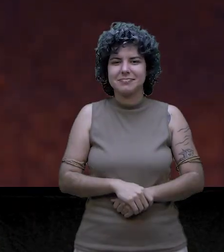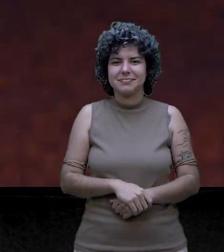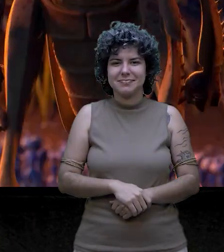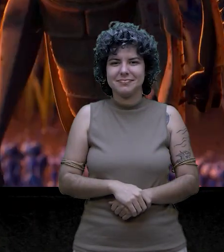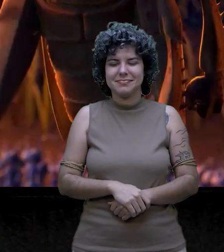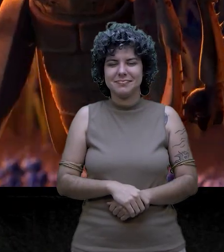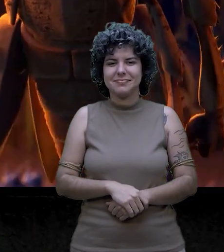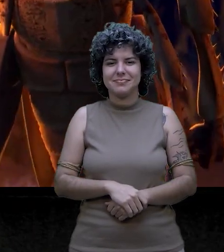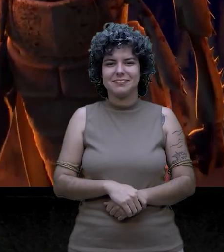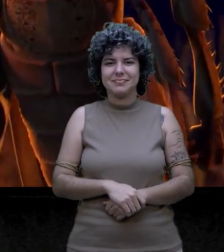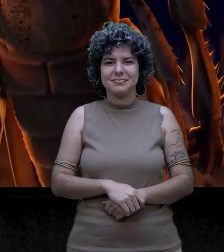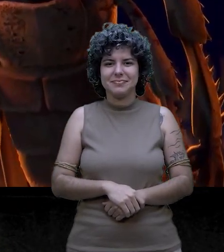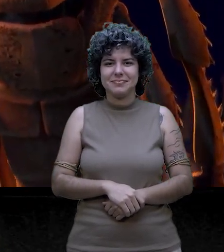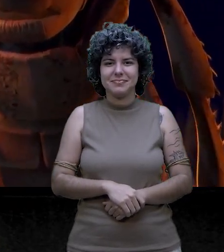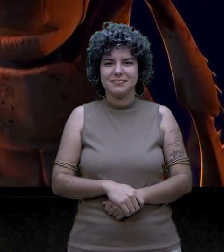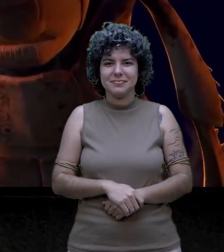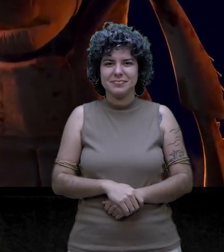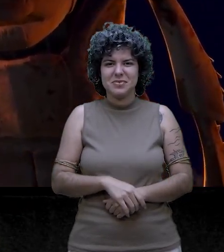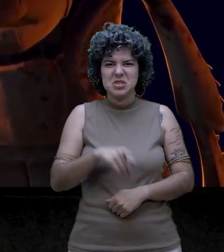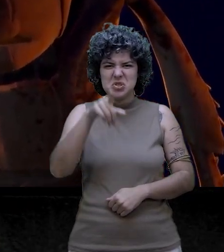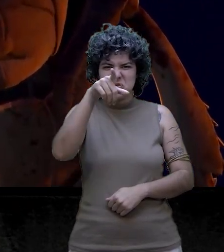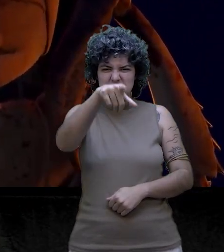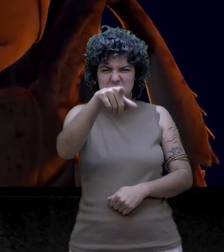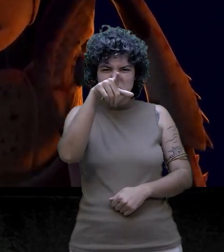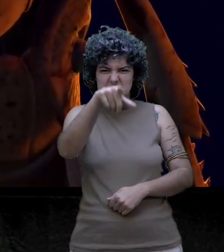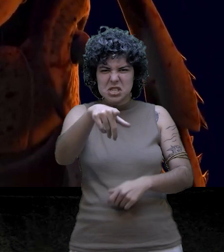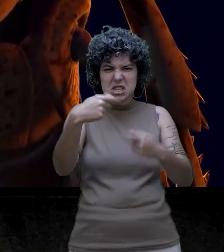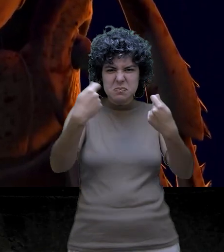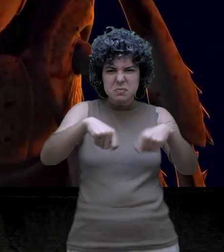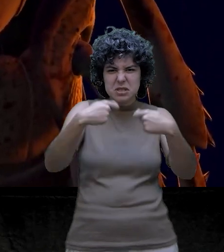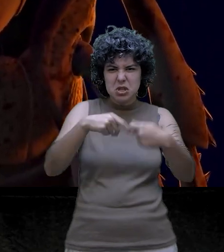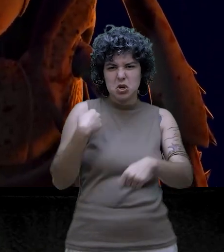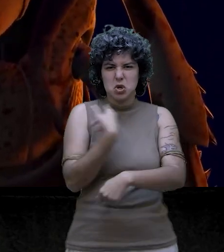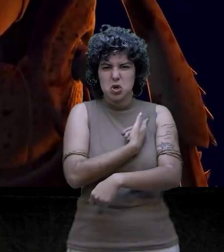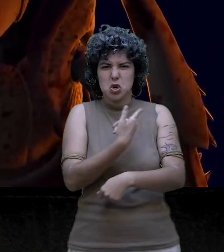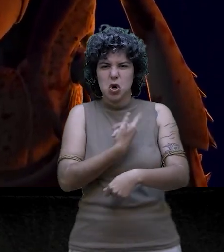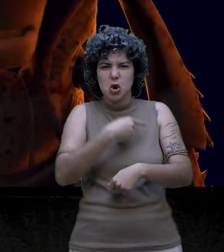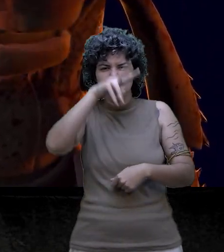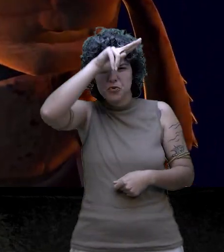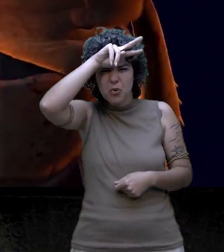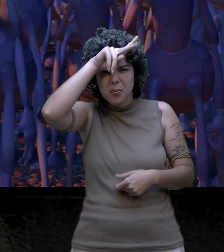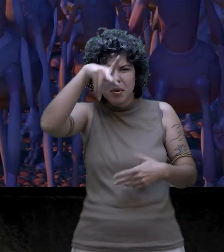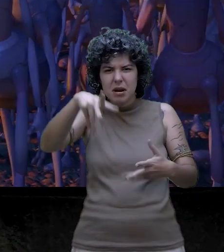vocês! São vocês quem precisam de nós!